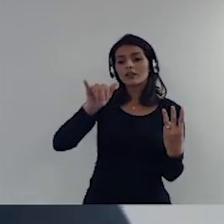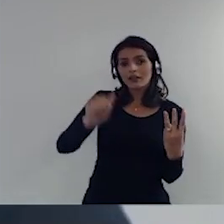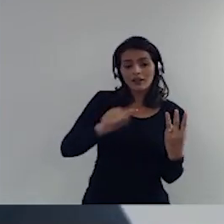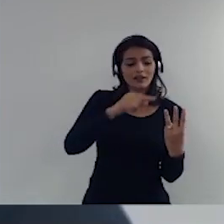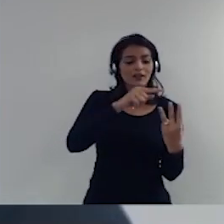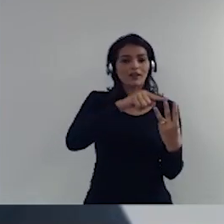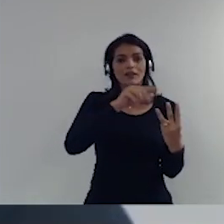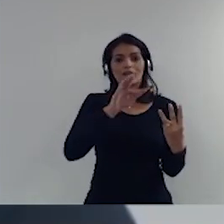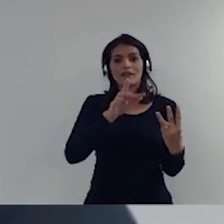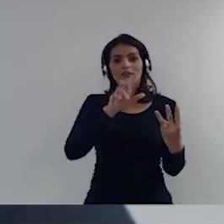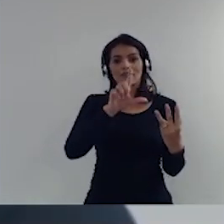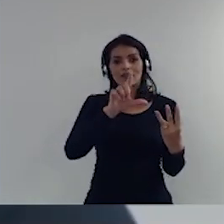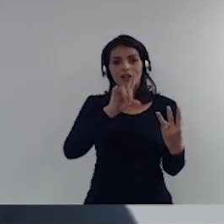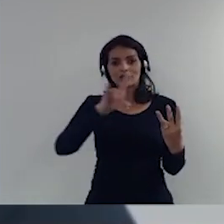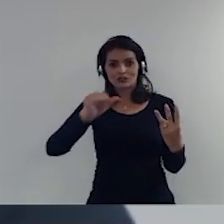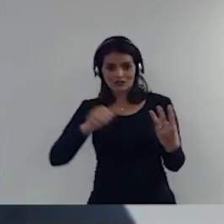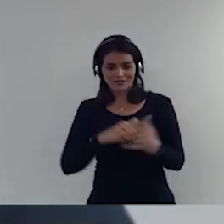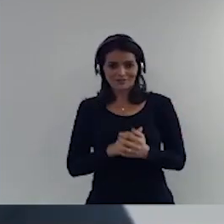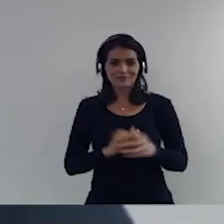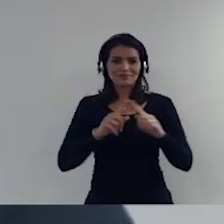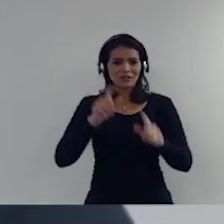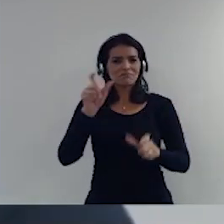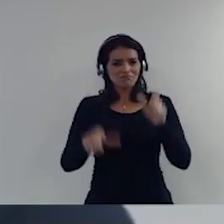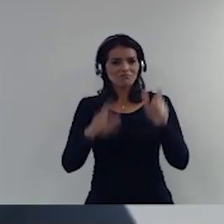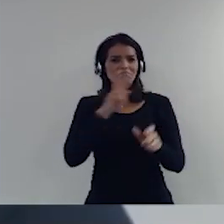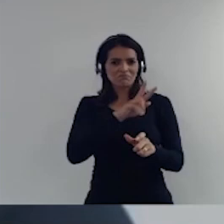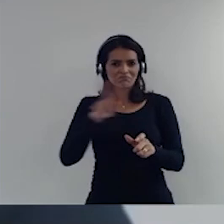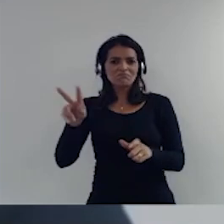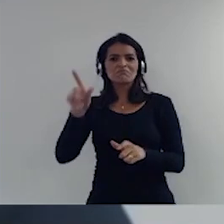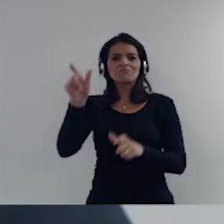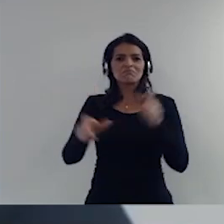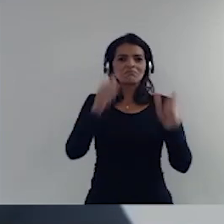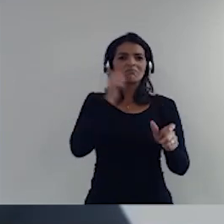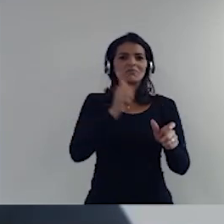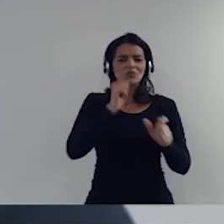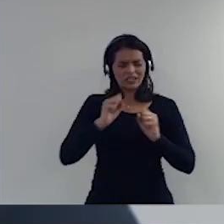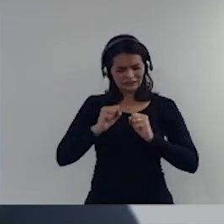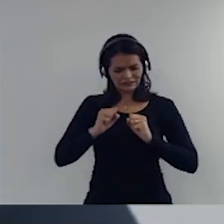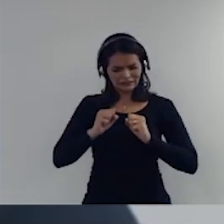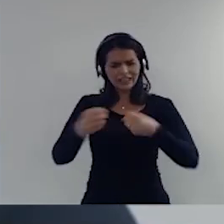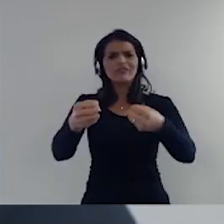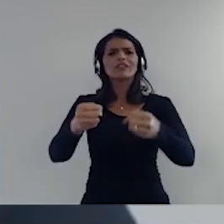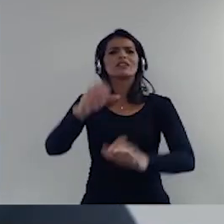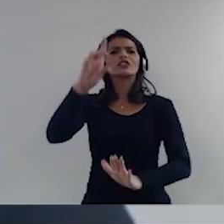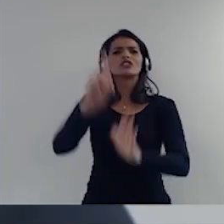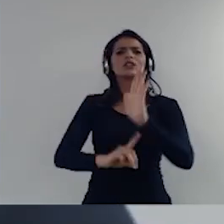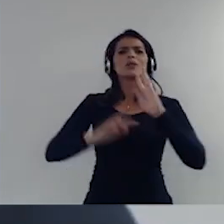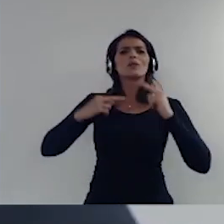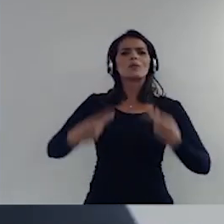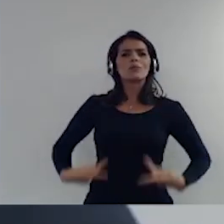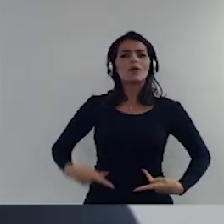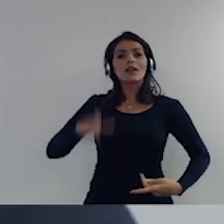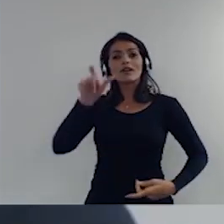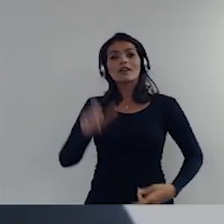doutora Vládia, mas eu vejo que são realmente defensoras de direitos humanos e agora também a doutora, está aqui, um prazer estar